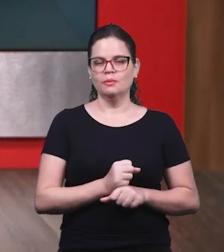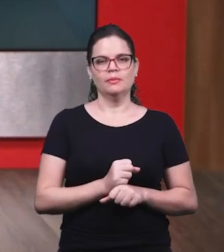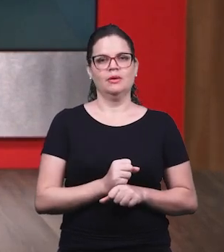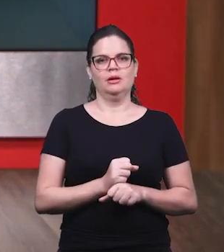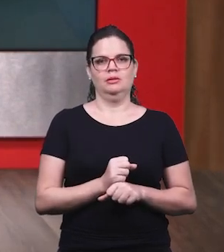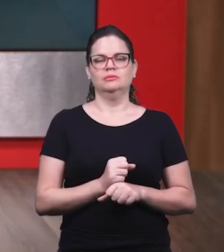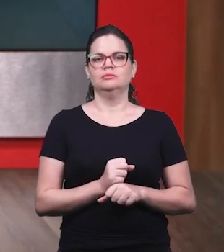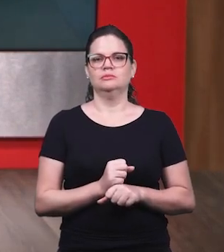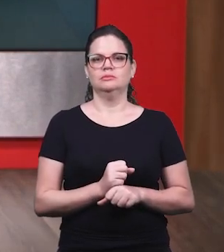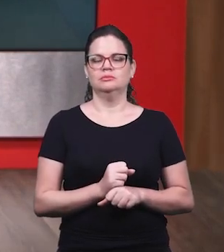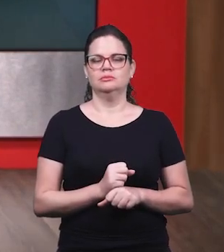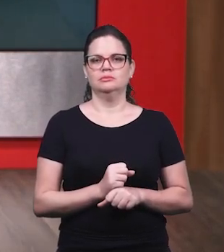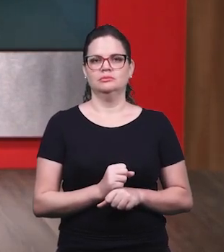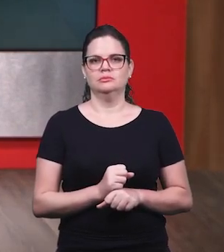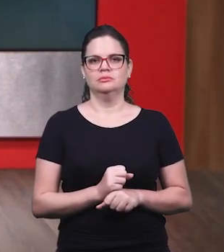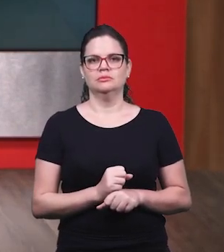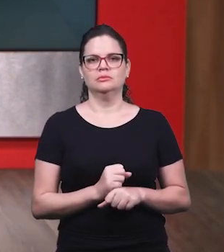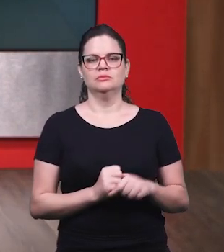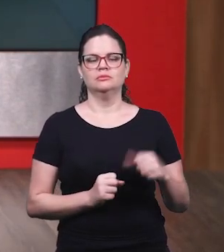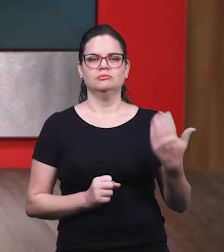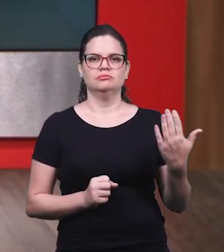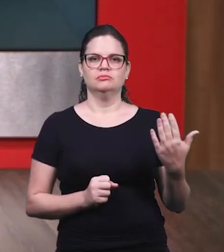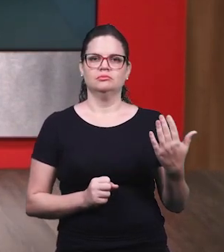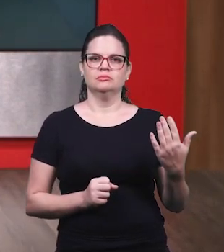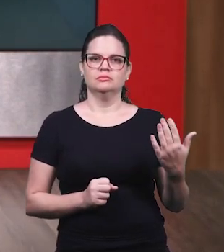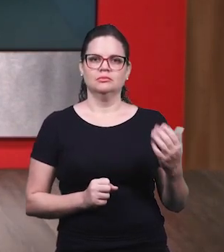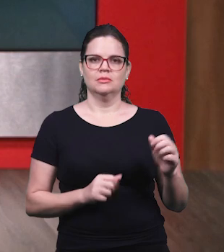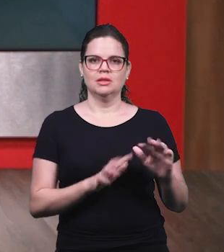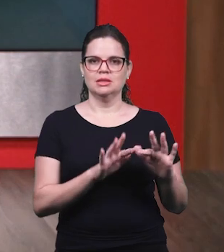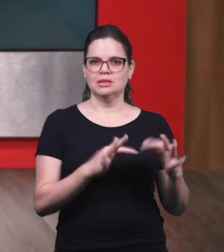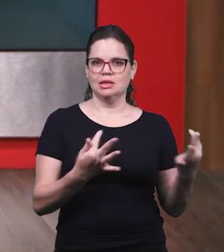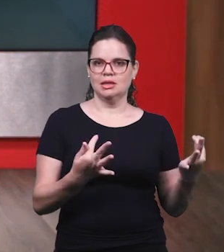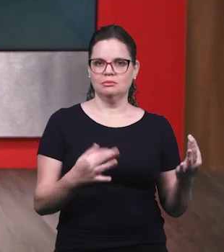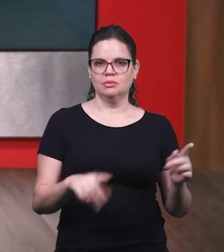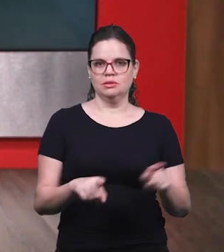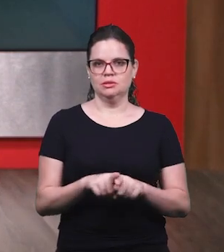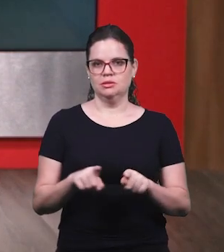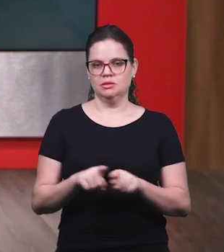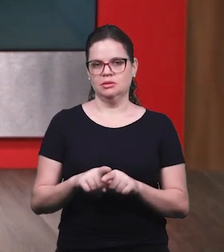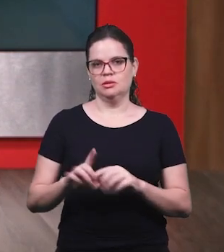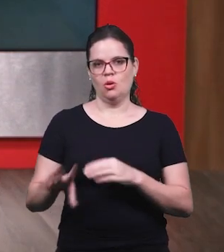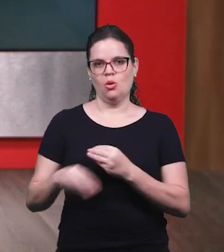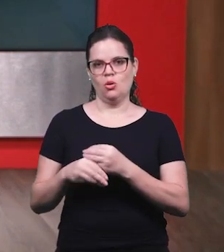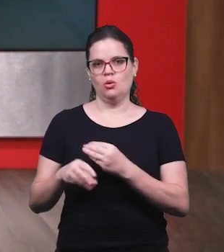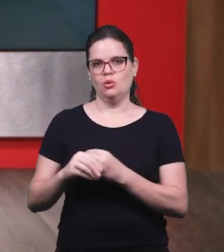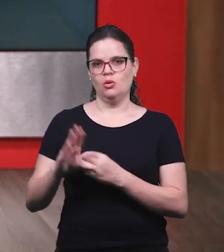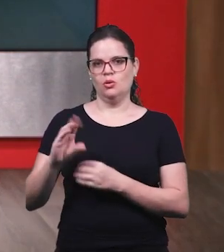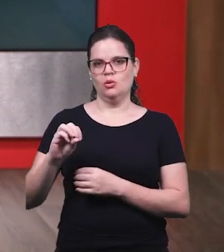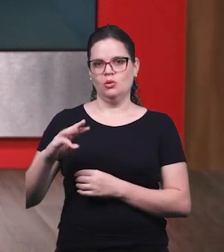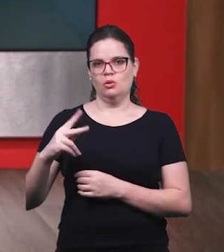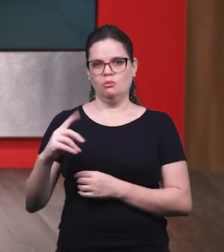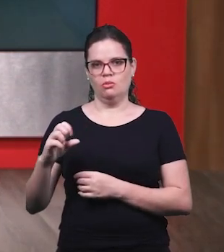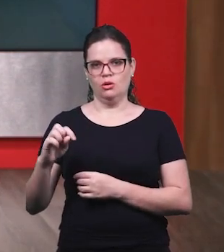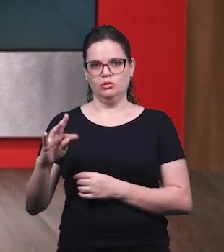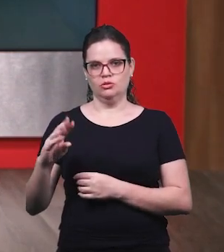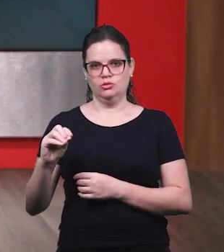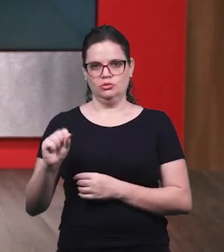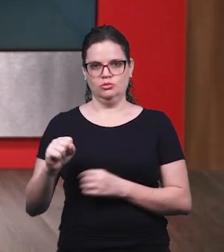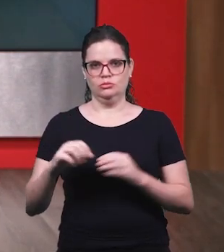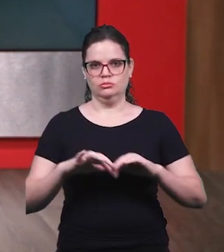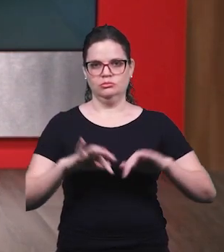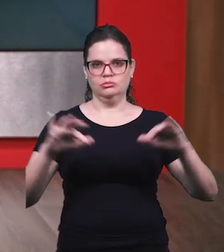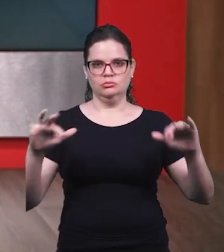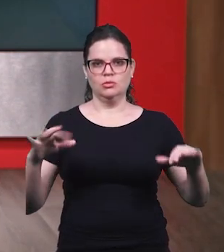diferença entre juros simples e juros compostos está exatamente na